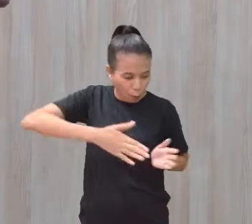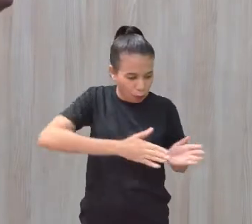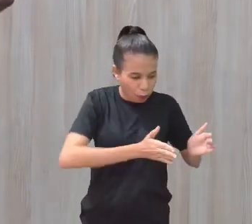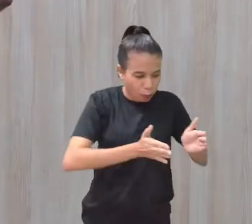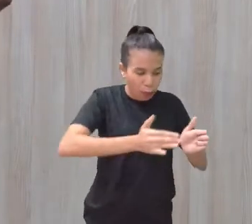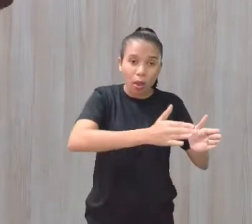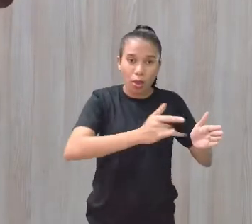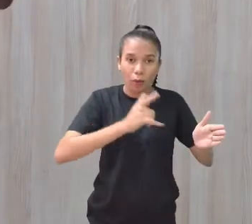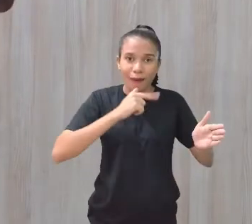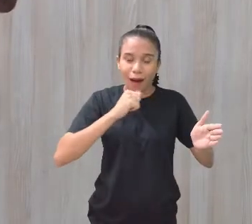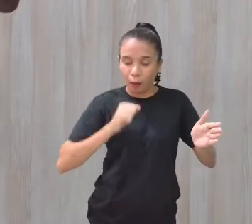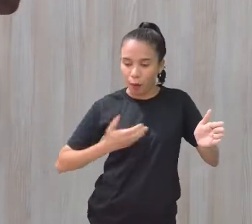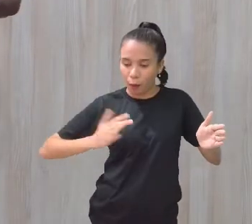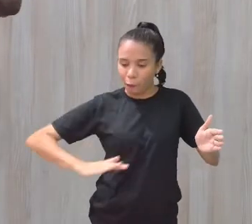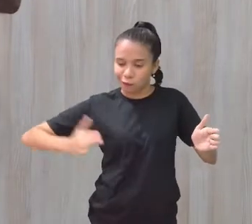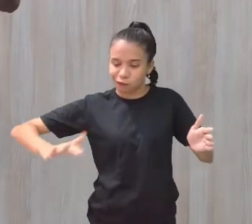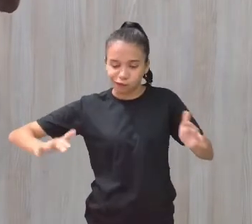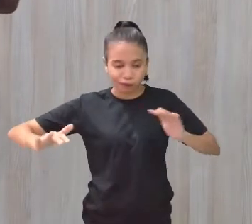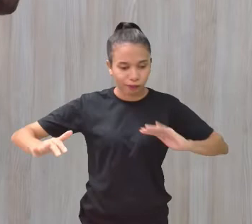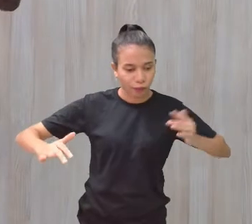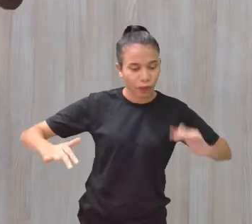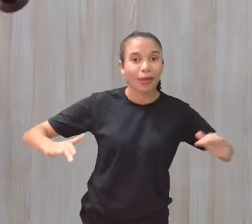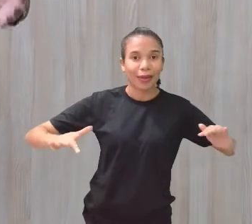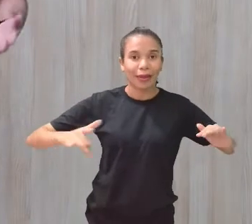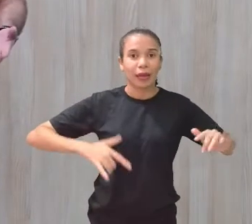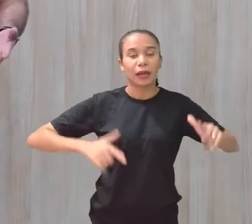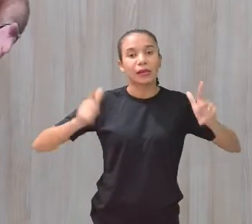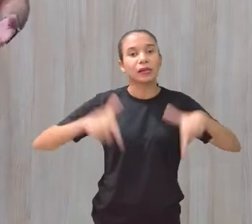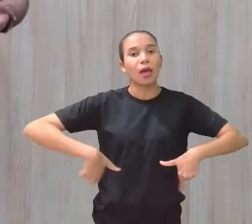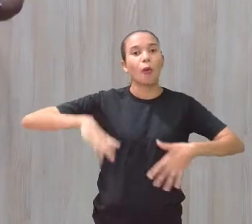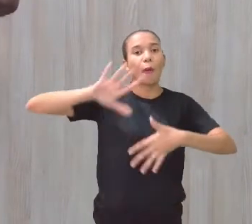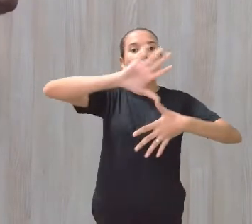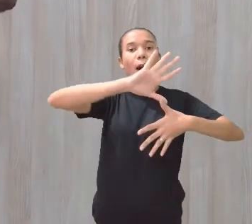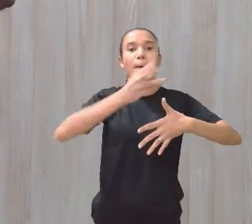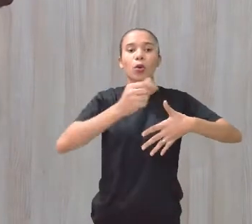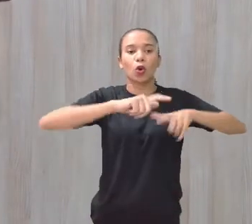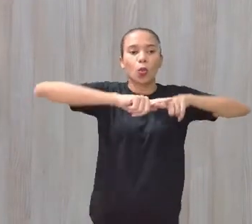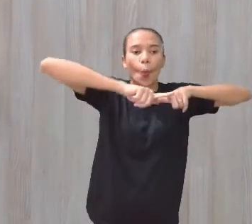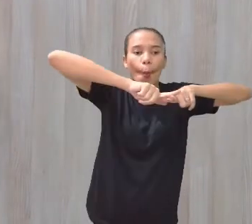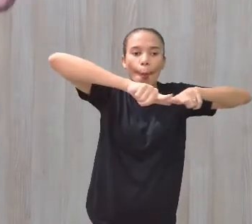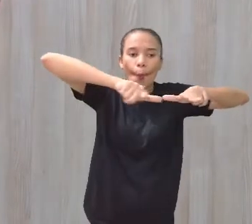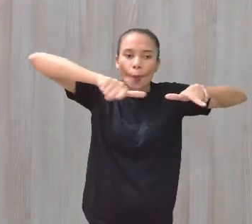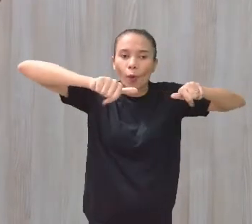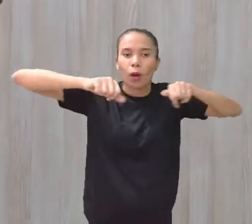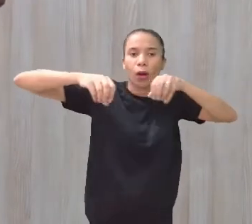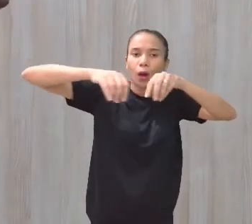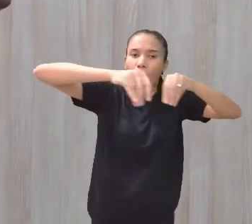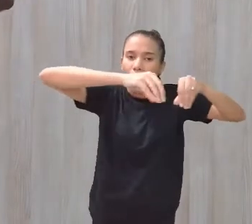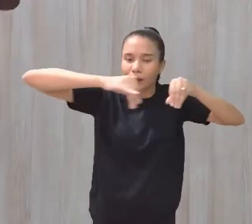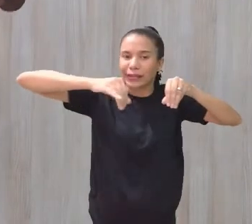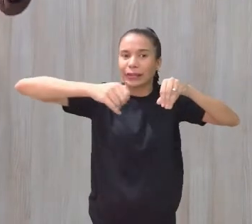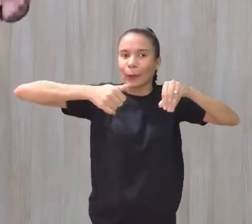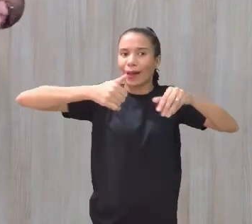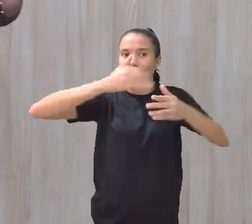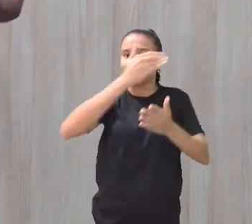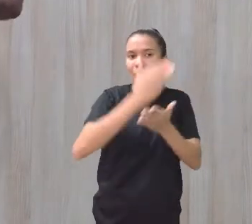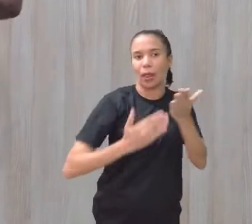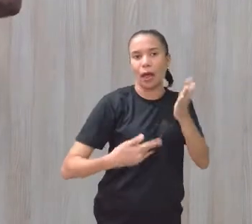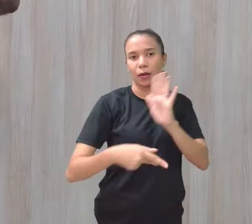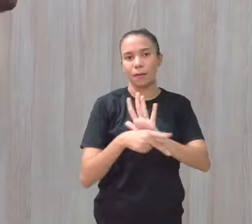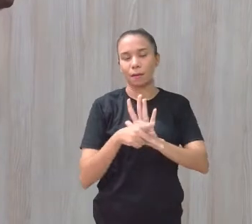um continente, né, que tem uma grande quantidade de deserto, né, uma grande região, vamos dizer, quase que